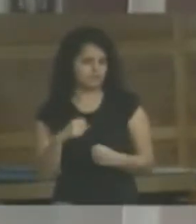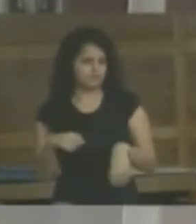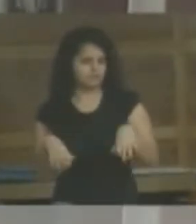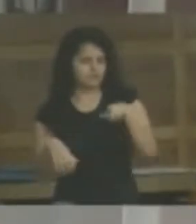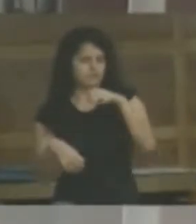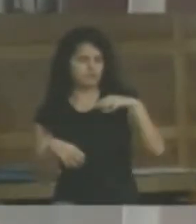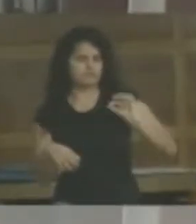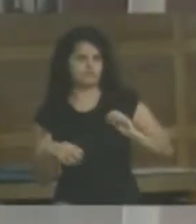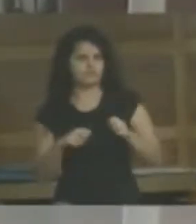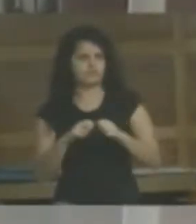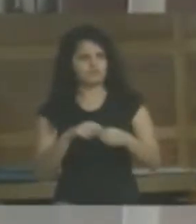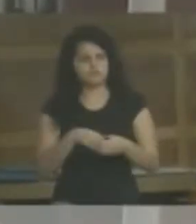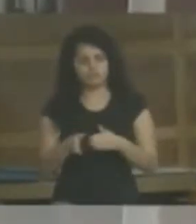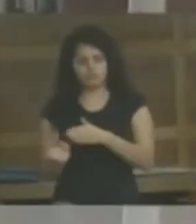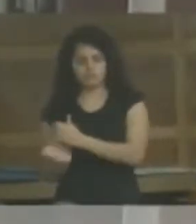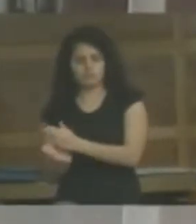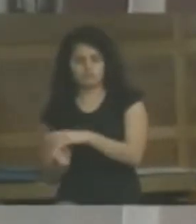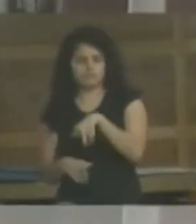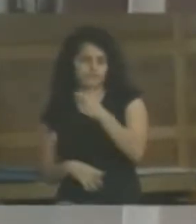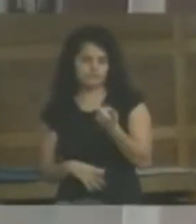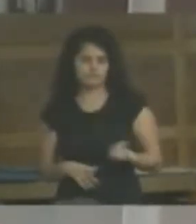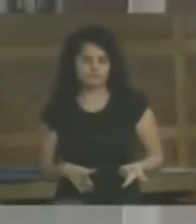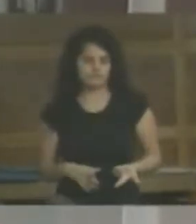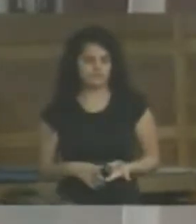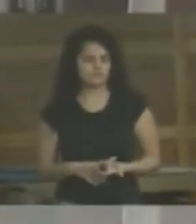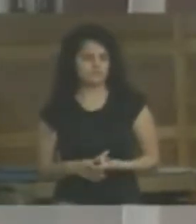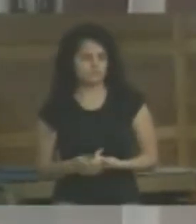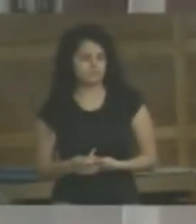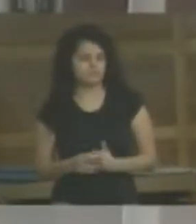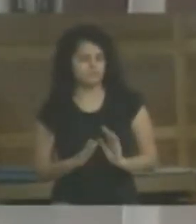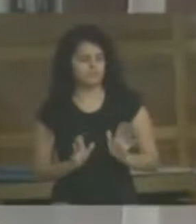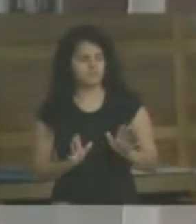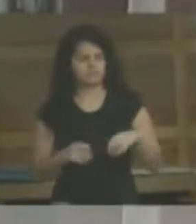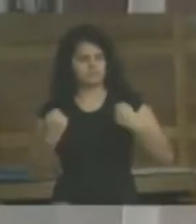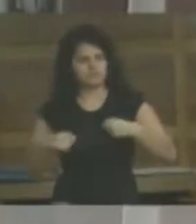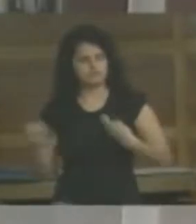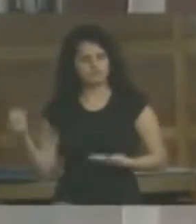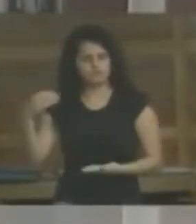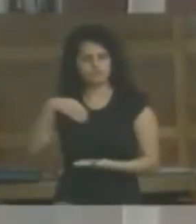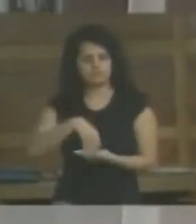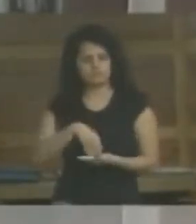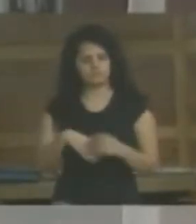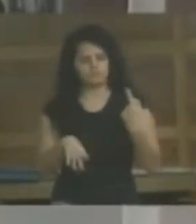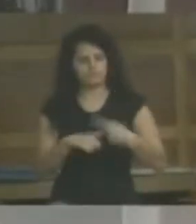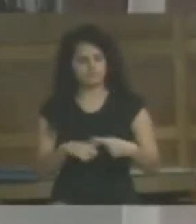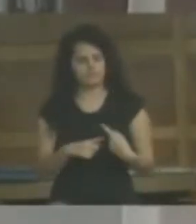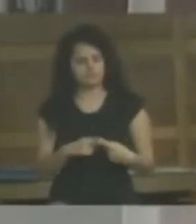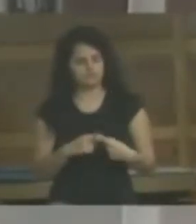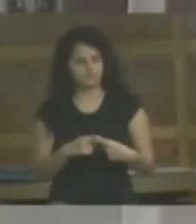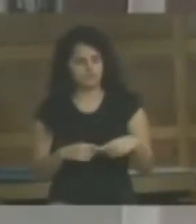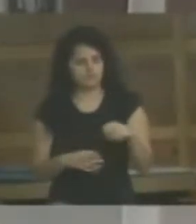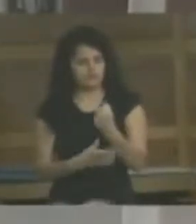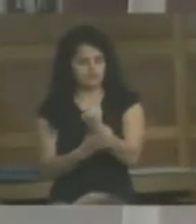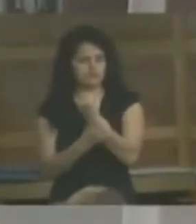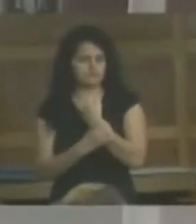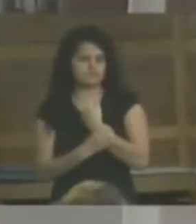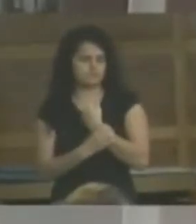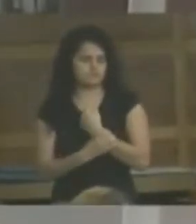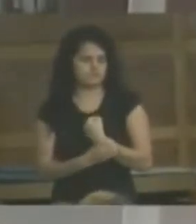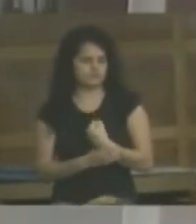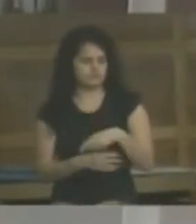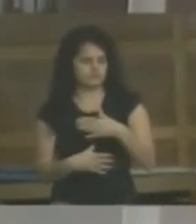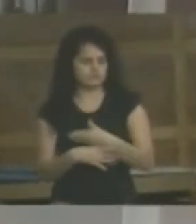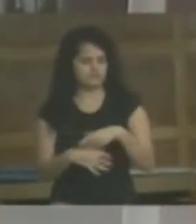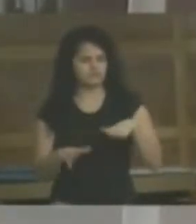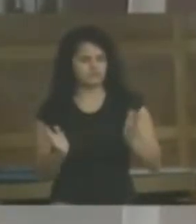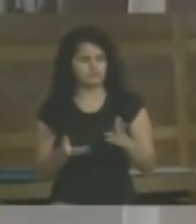faziam aquela rota. Não existe mais. Não existe mais, mas tem que voltar de novo, porque a segurança, a cidade hoje, é